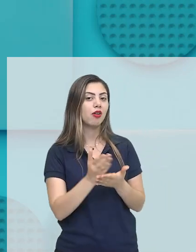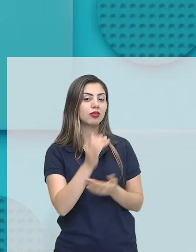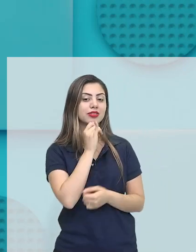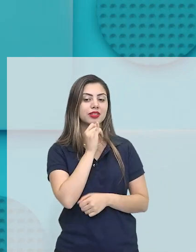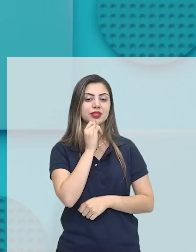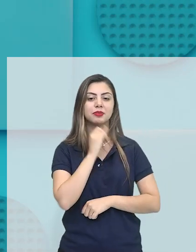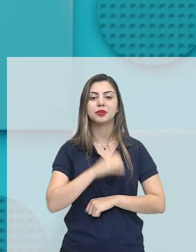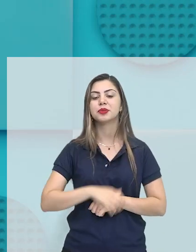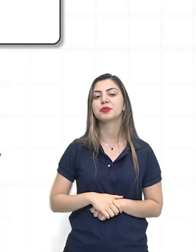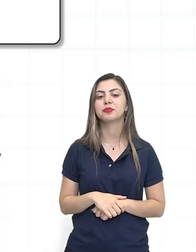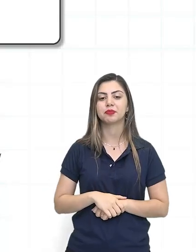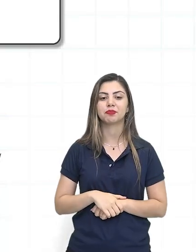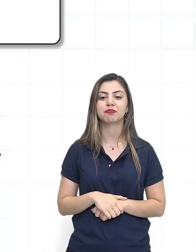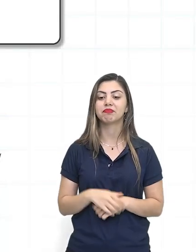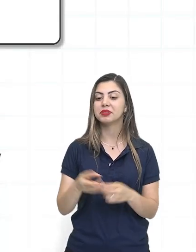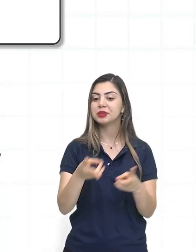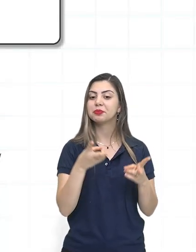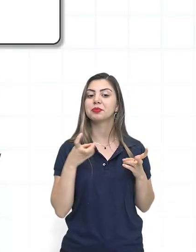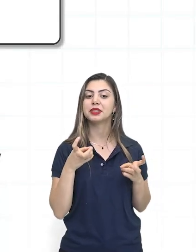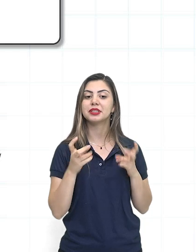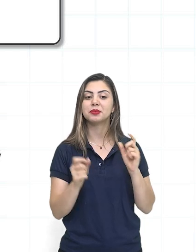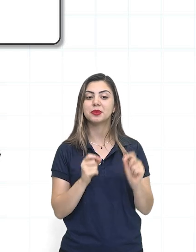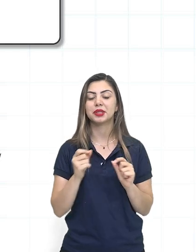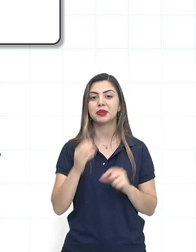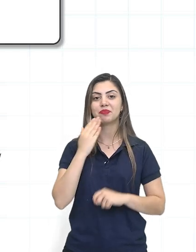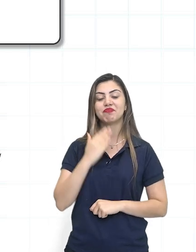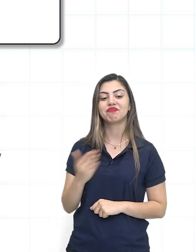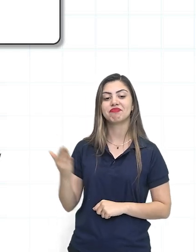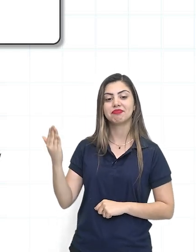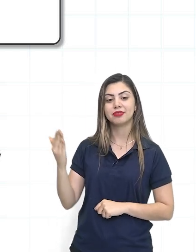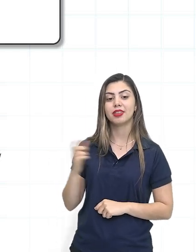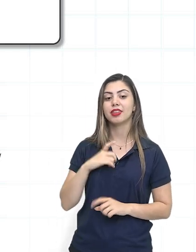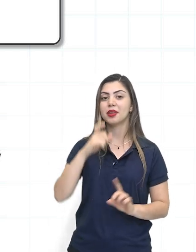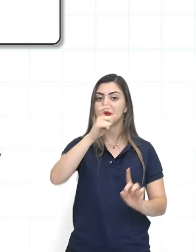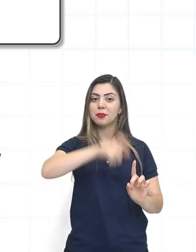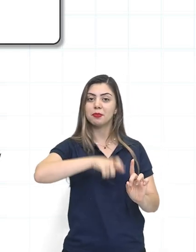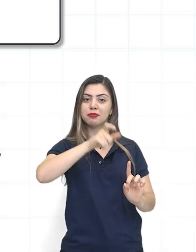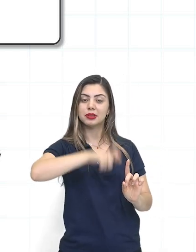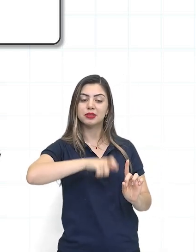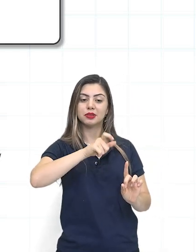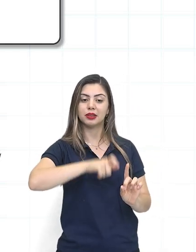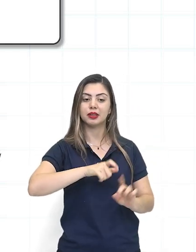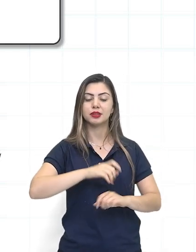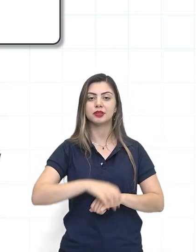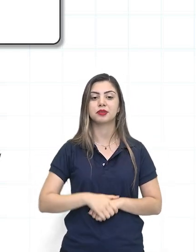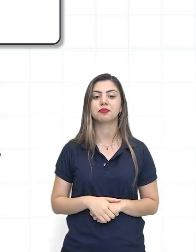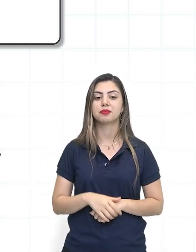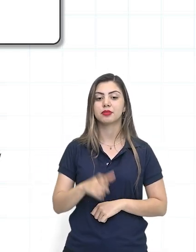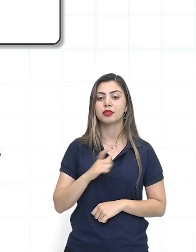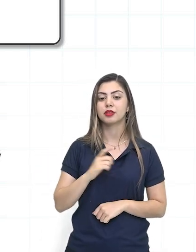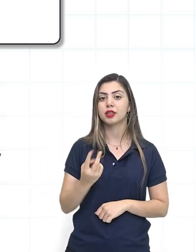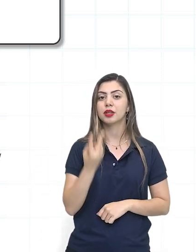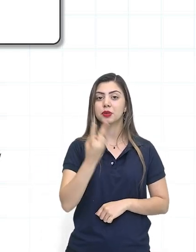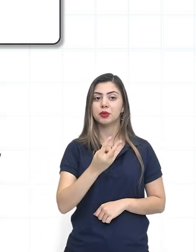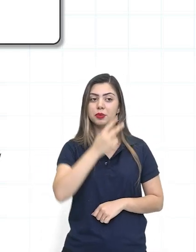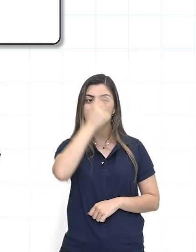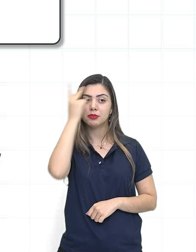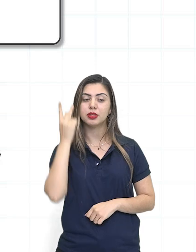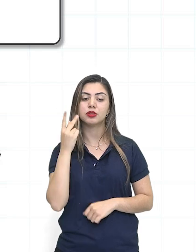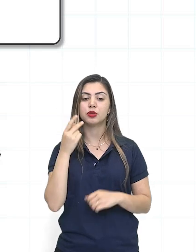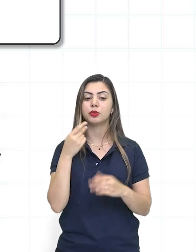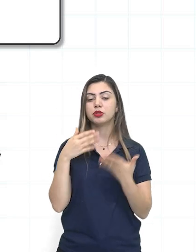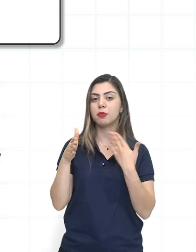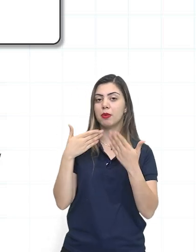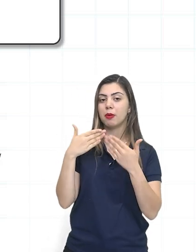exemplos. Vamos lá. Observem aí, temos o personagem, temos duas pessoas conversando aí,